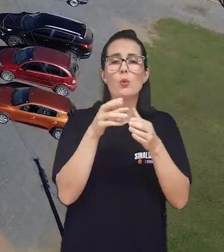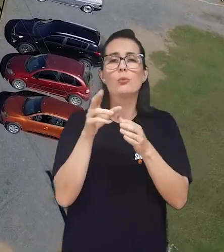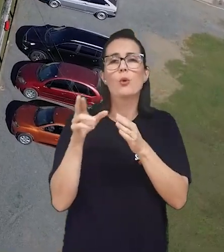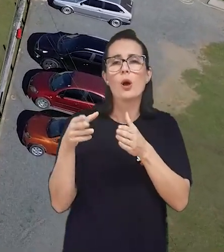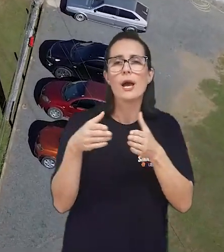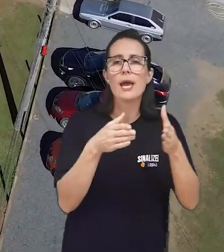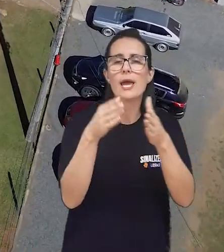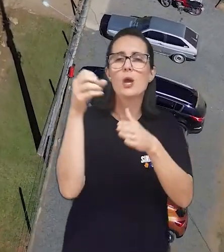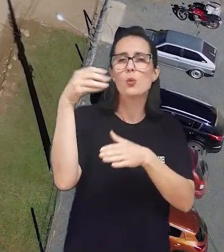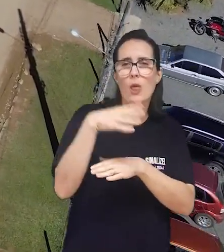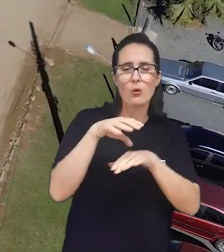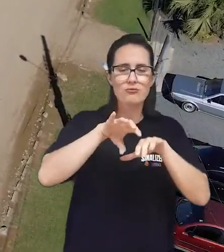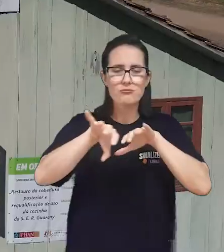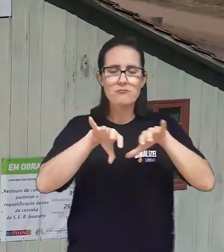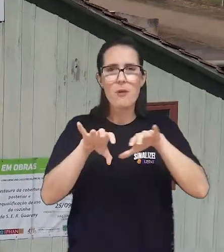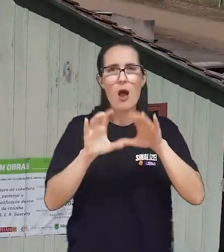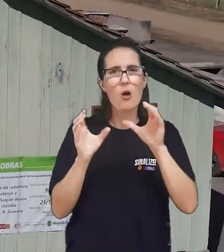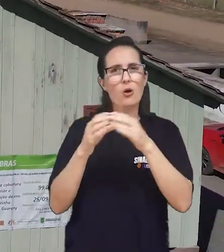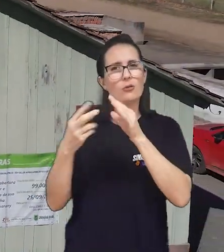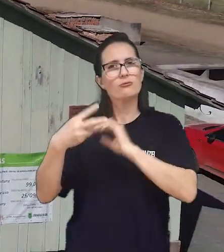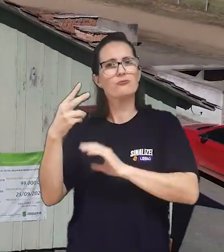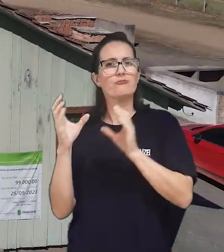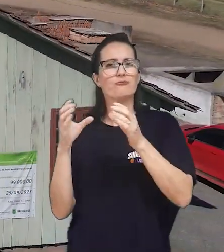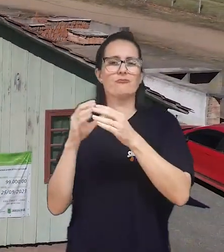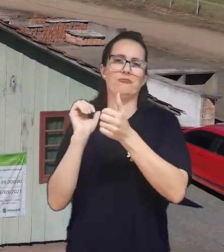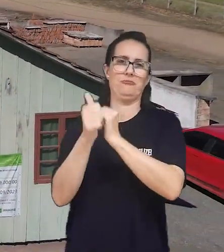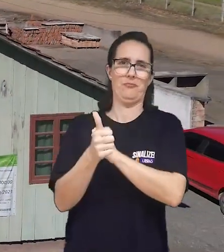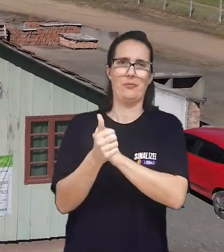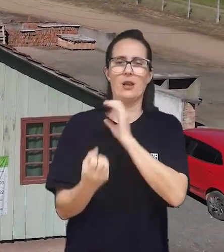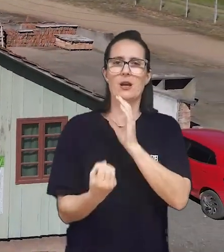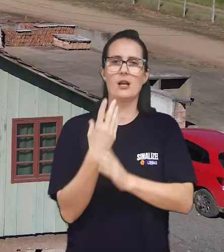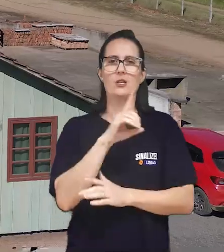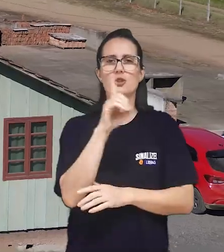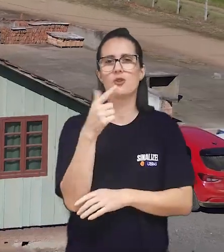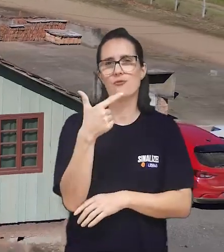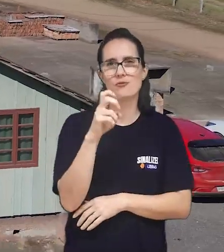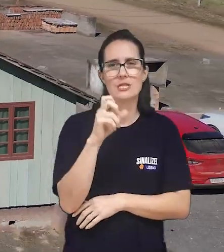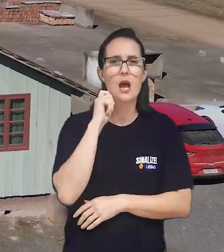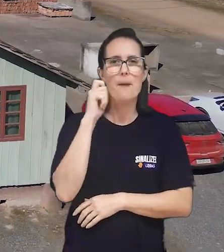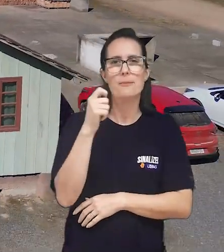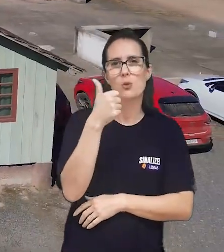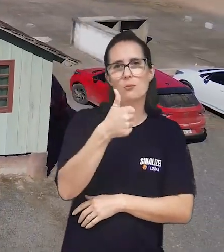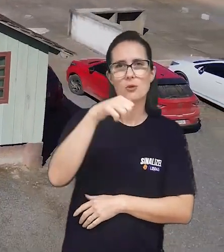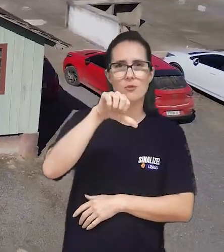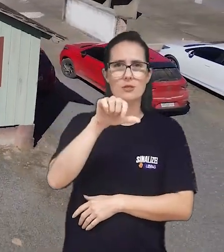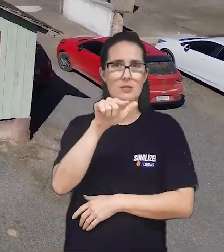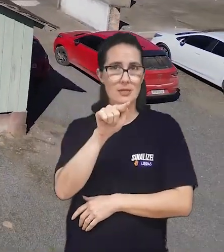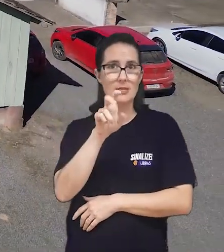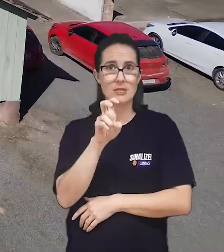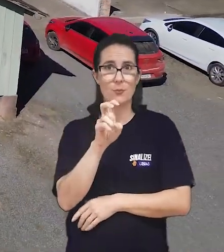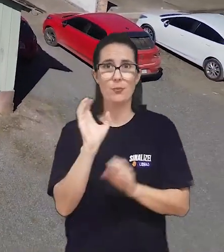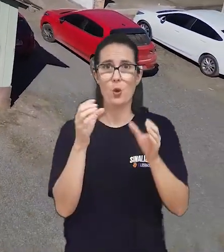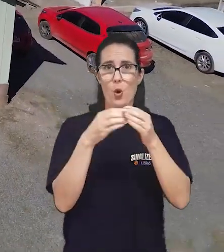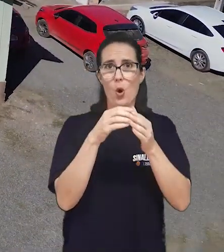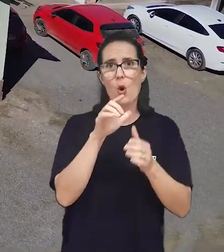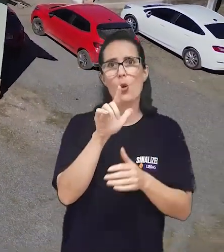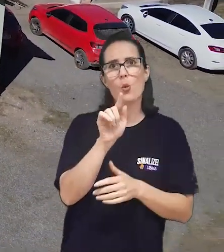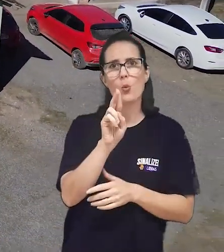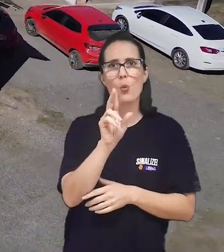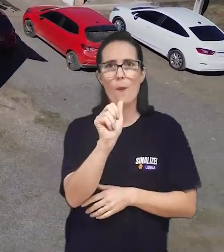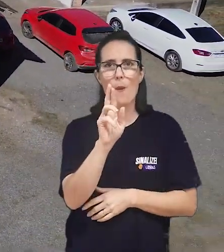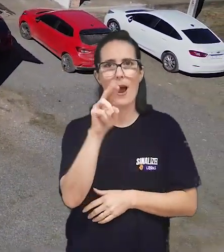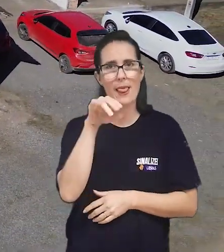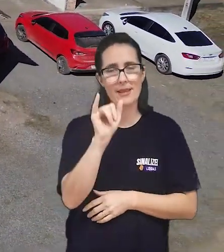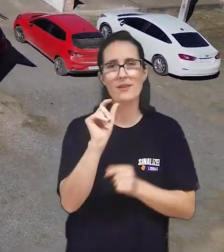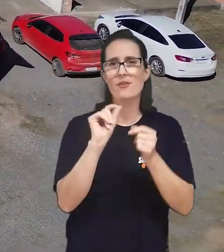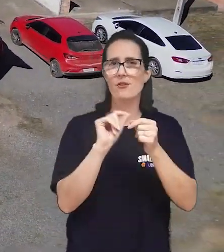da Sociedade Rio da Luz. Fundada no dia 25 de abril de 1975, a Sociedade Guarani